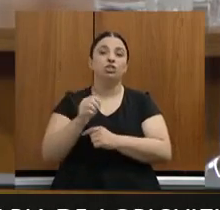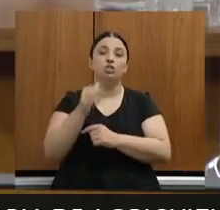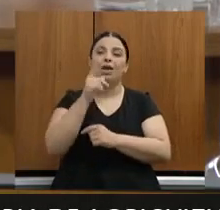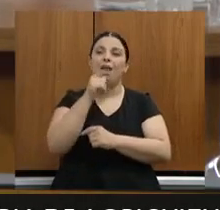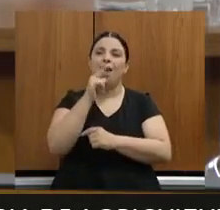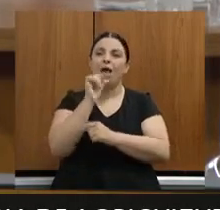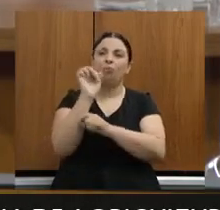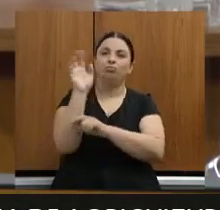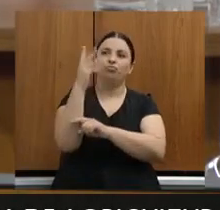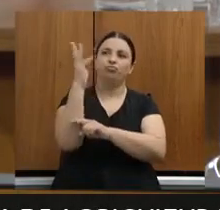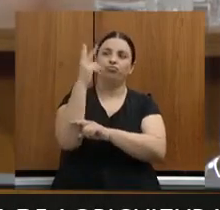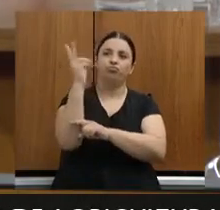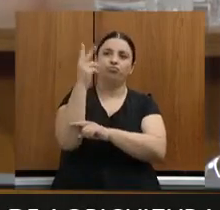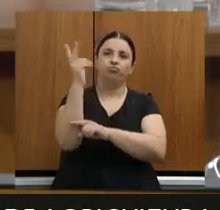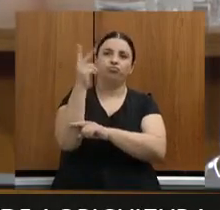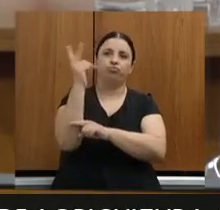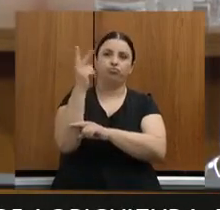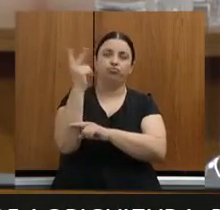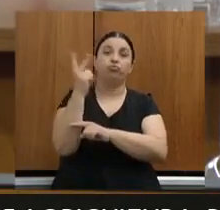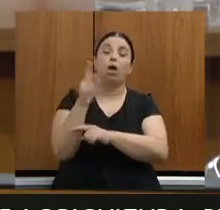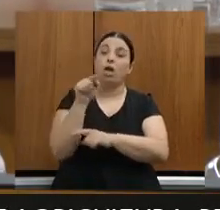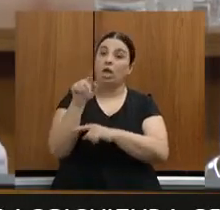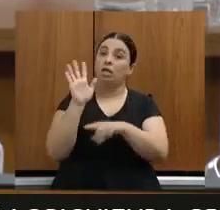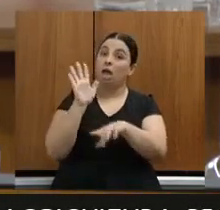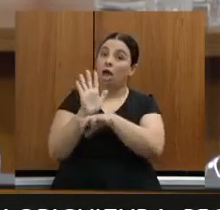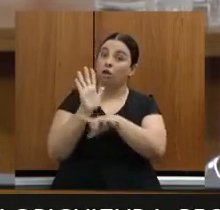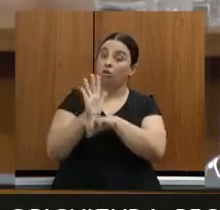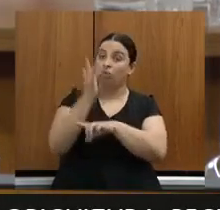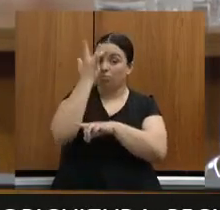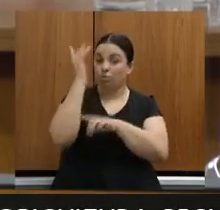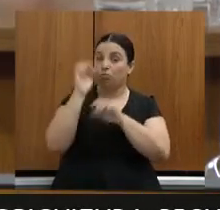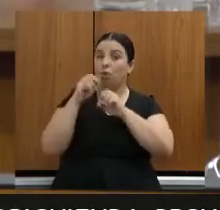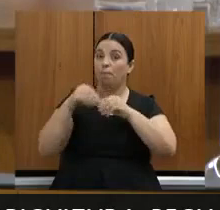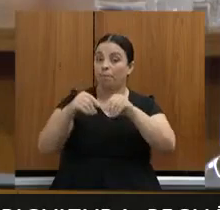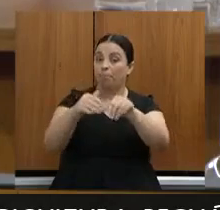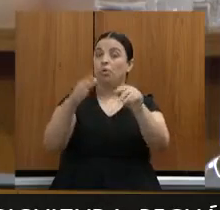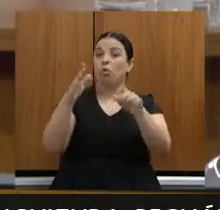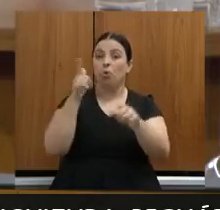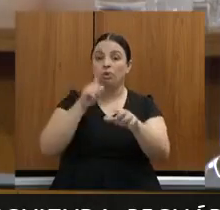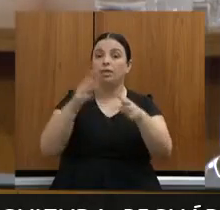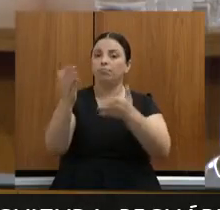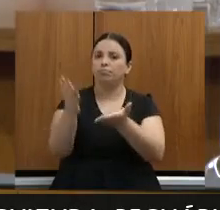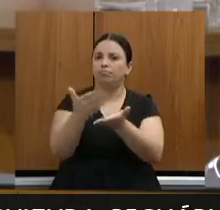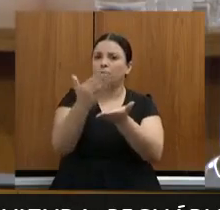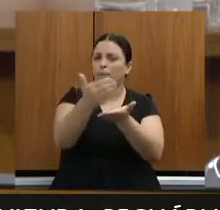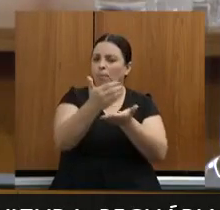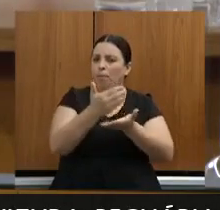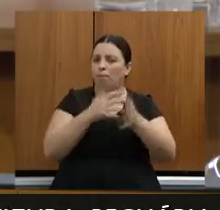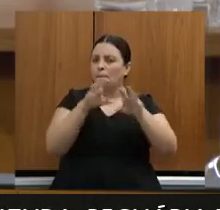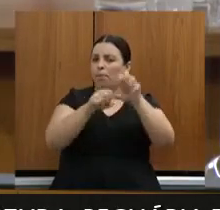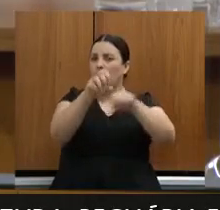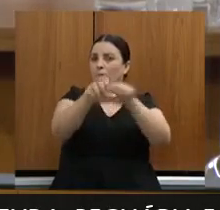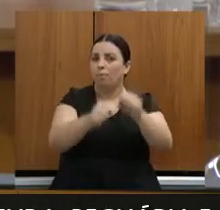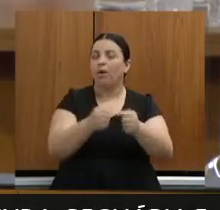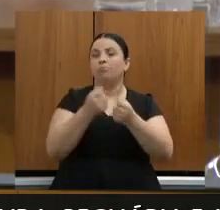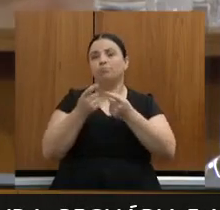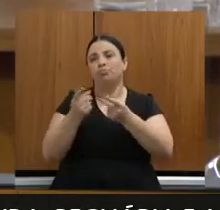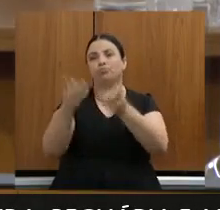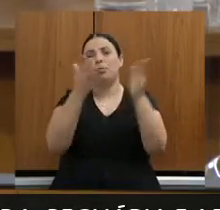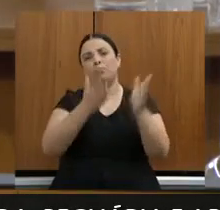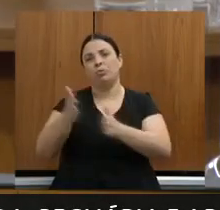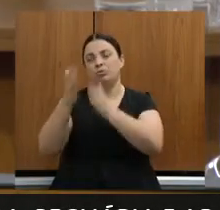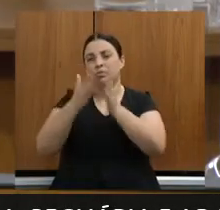familiares a produzir principalmente nesses momentos de adversidades climáticas mais uma ação de enfrentamento à